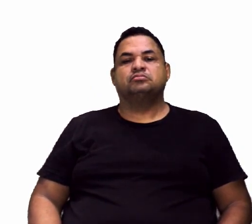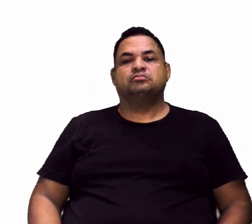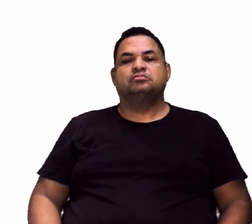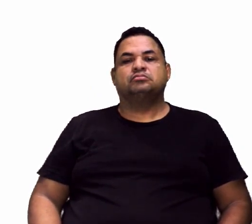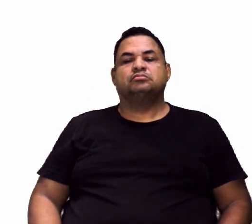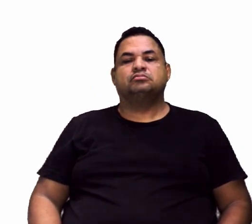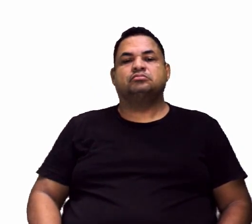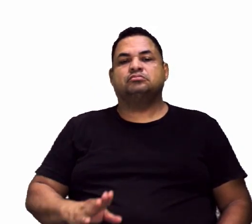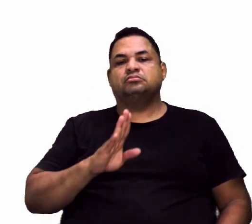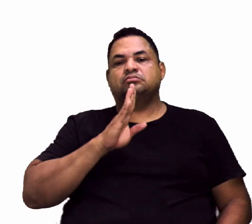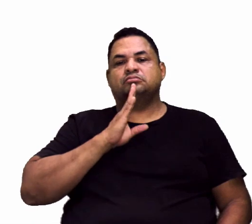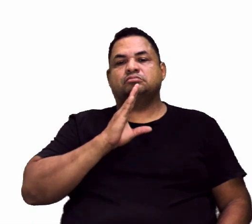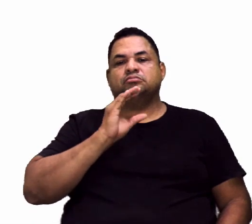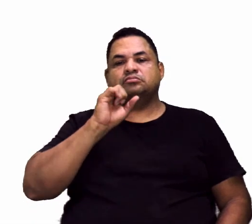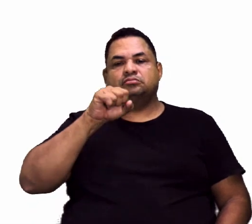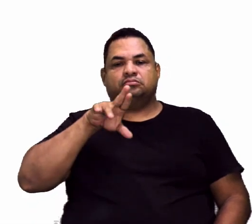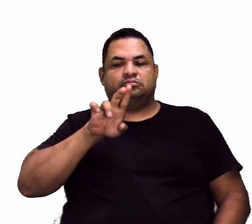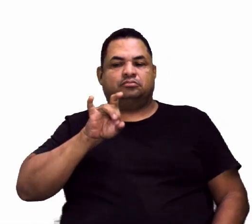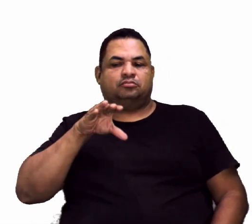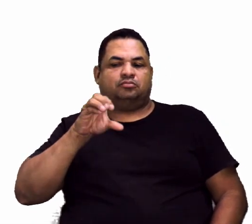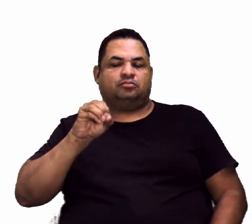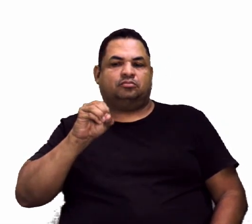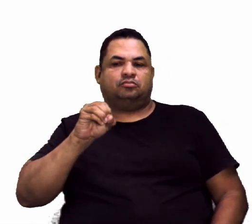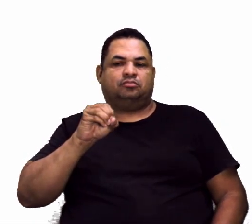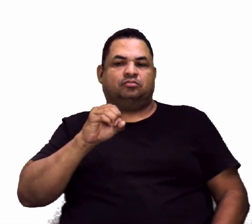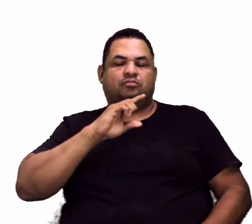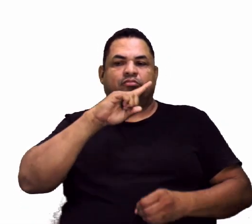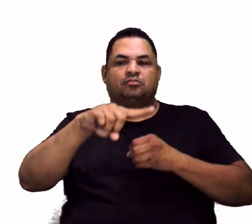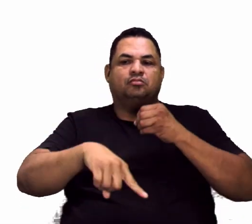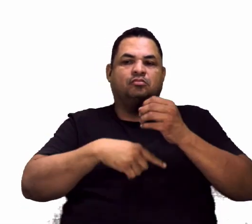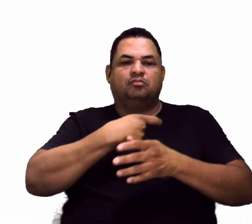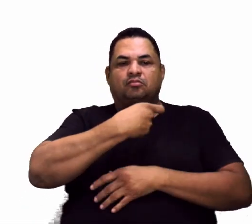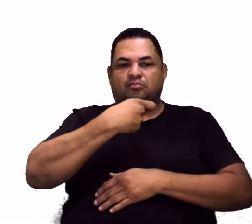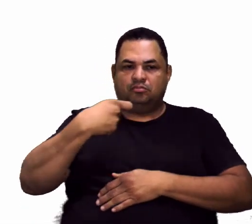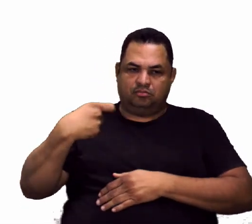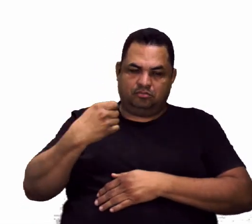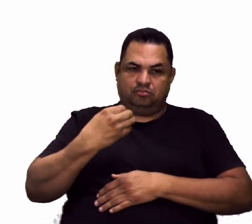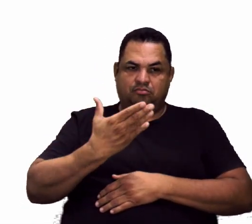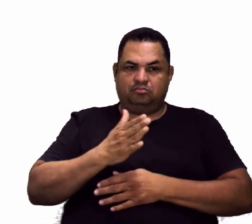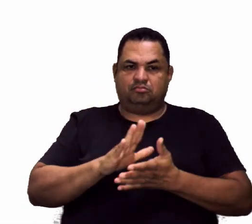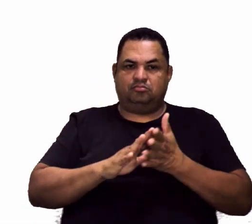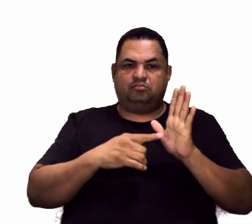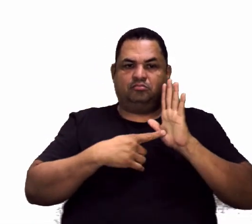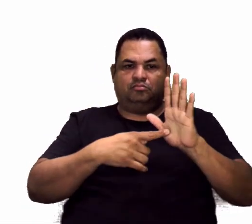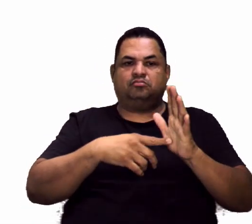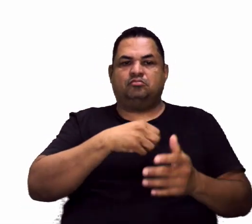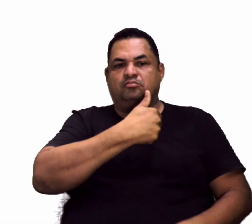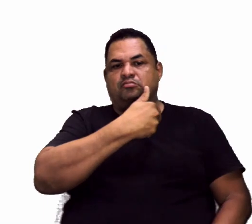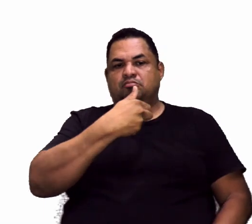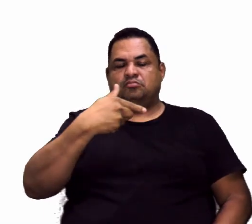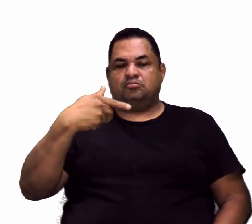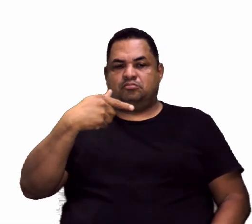conhecendo-se o ânion de um átomo X, que apresenta 17